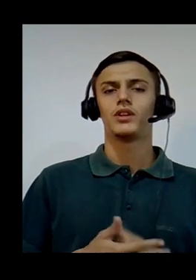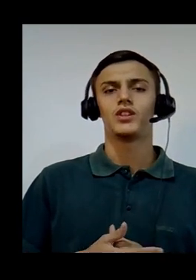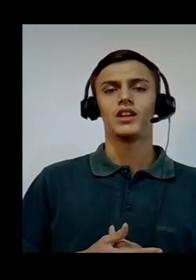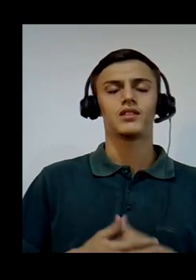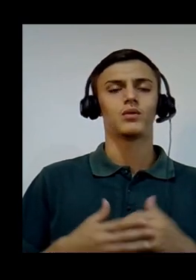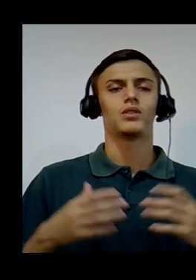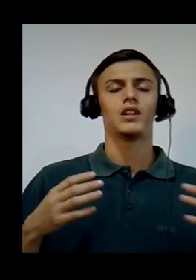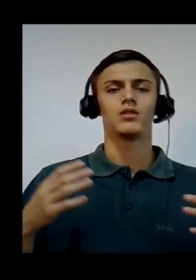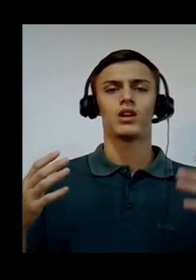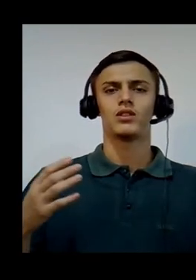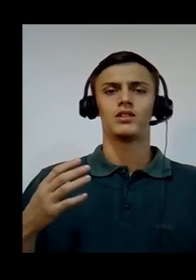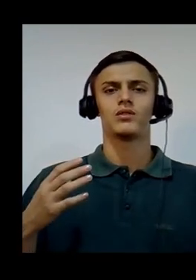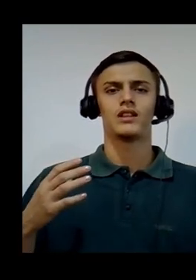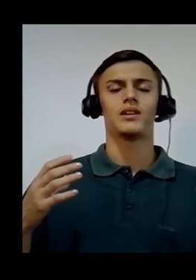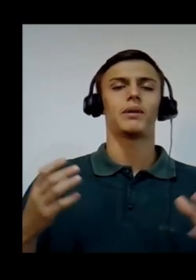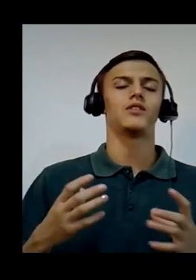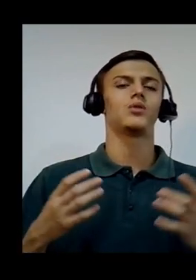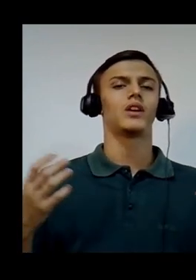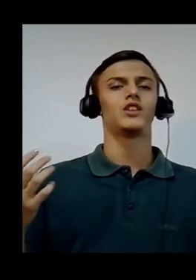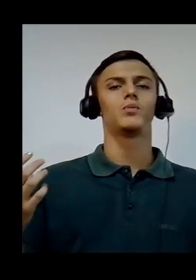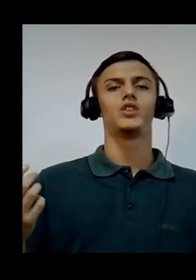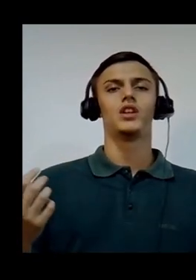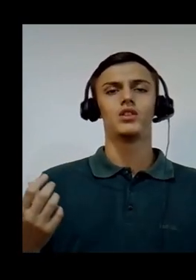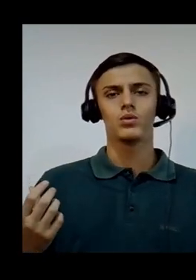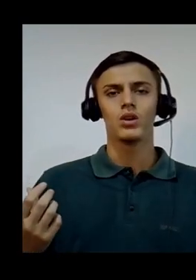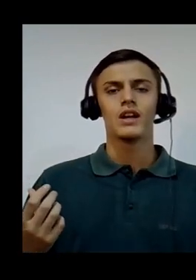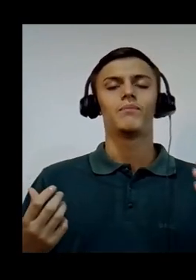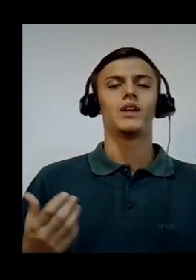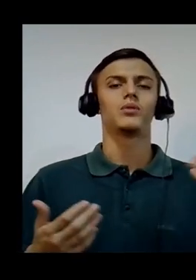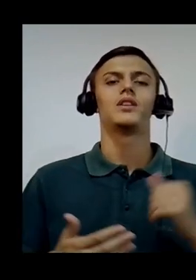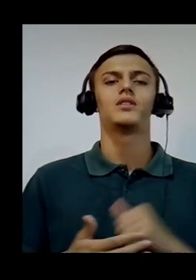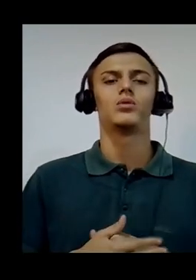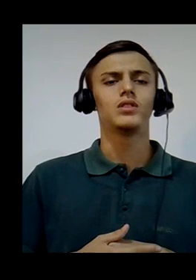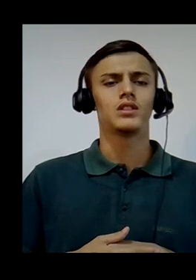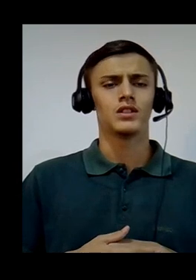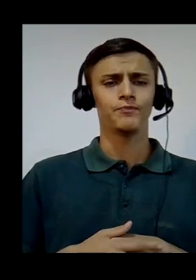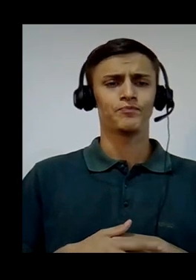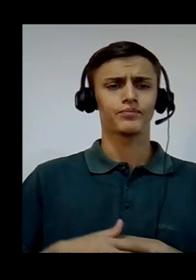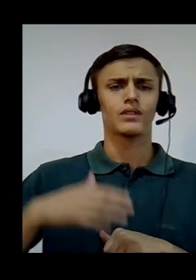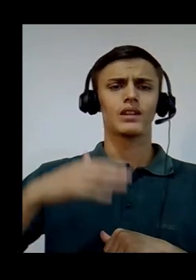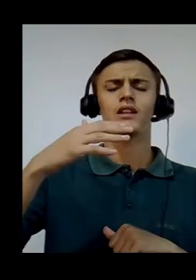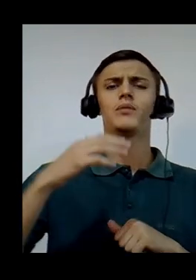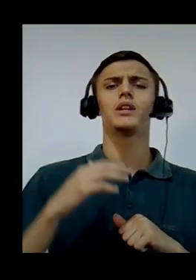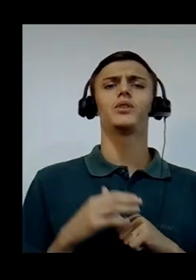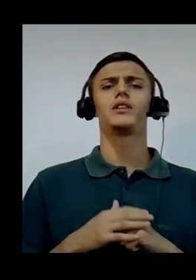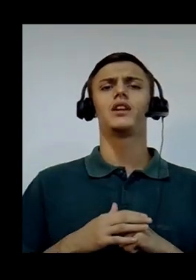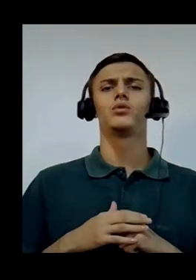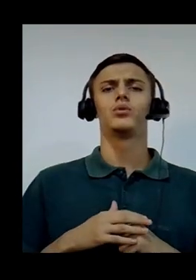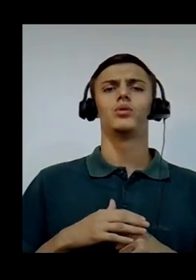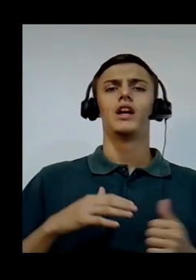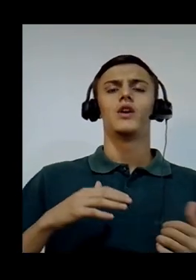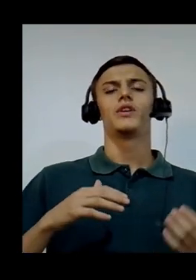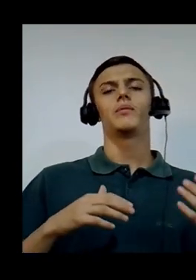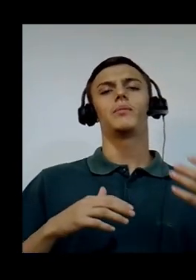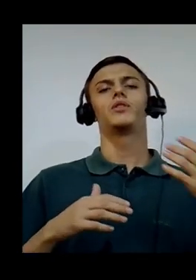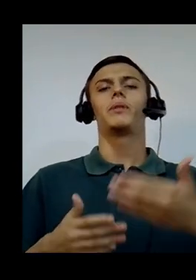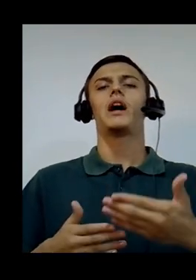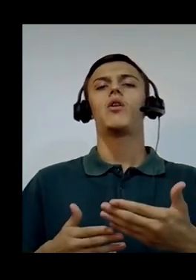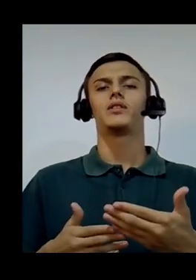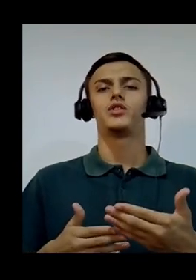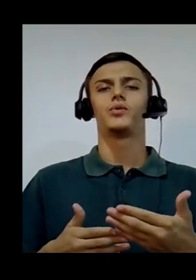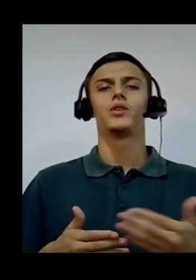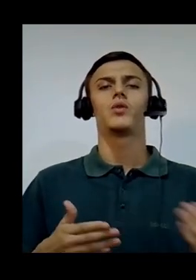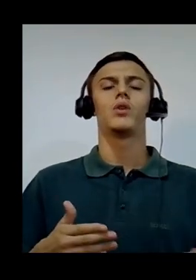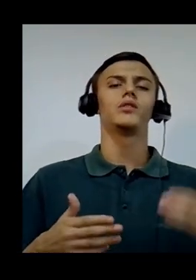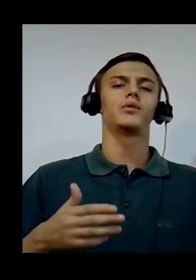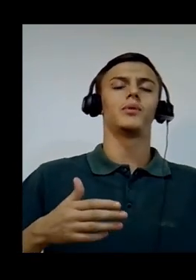de encontro de emergência, são três localzinhos aí separados de qualquer tipo de risco dentro das indústrias, né? Lembrando que tanto o encaminhamento